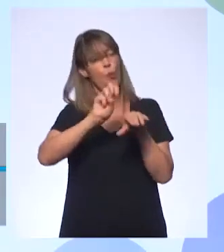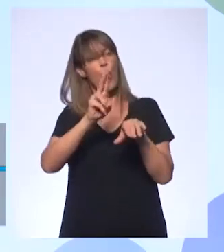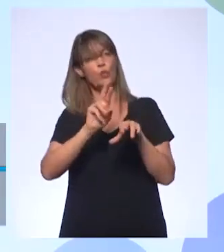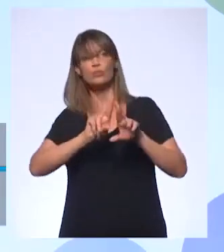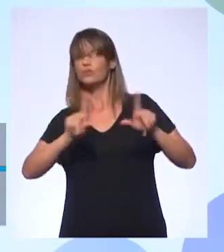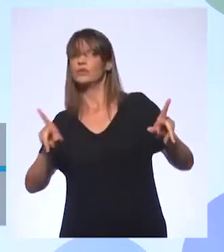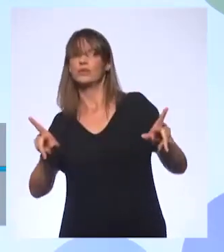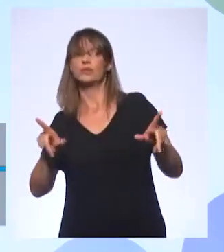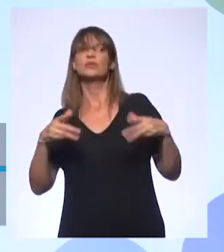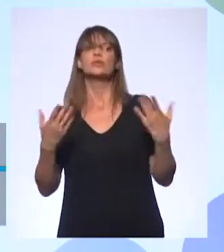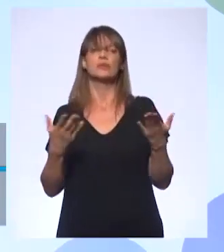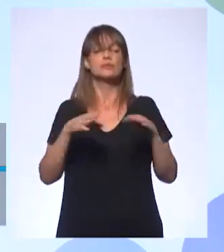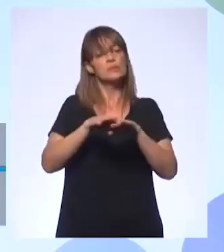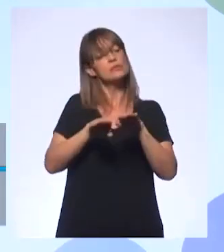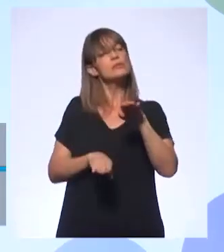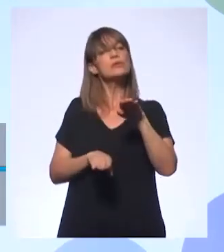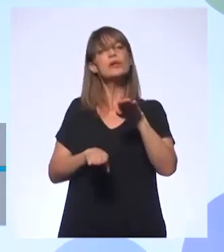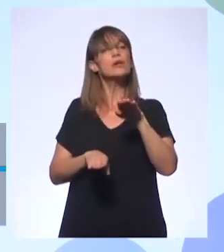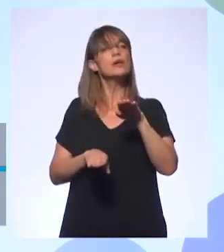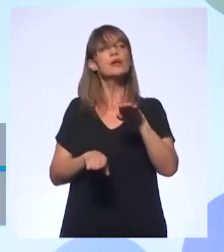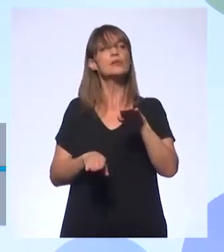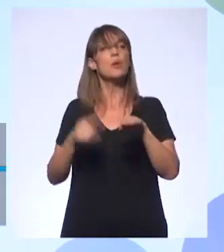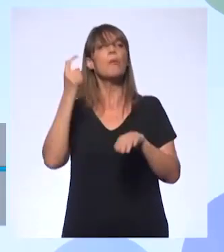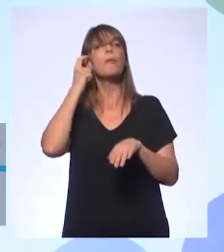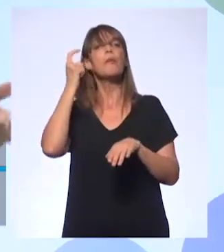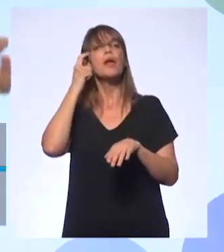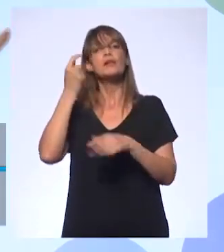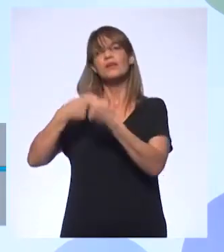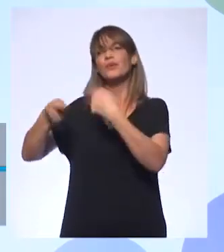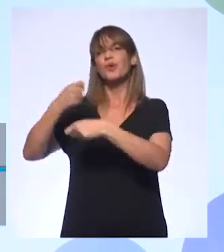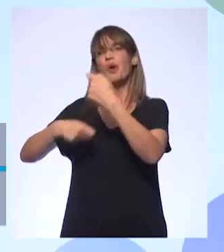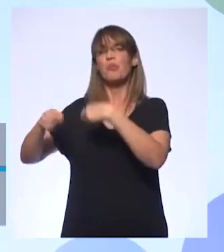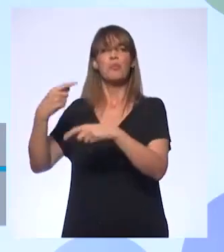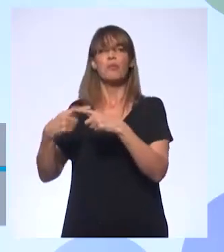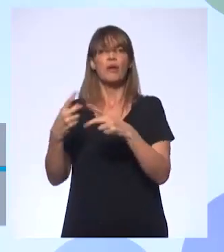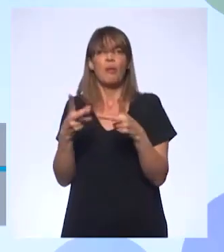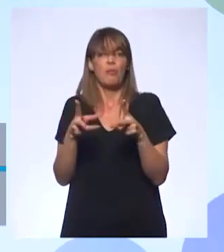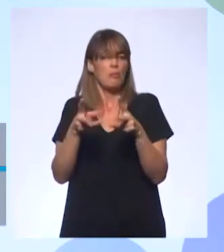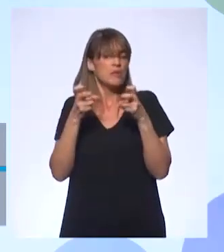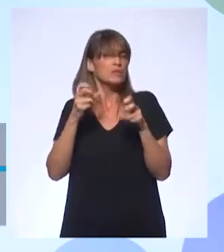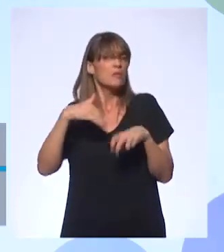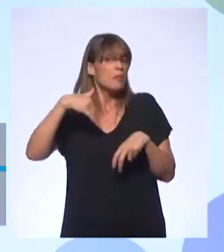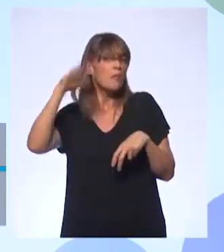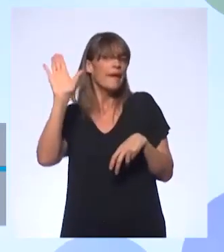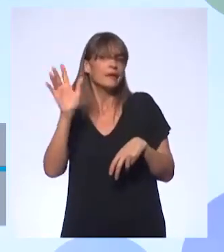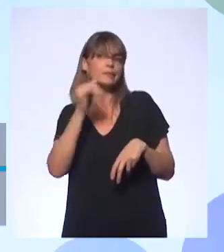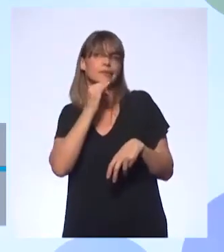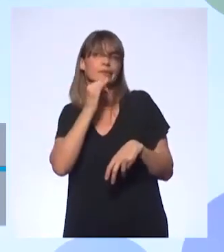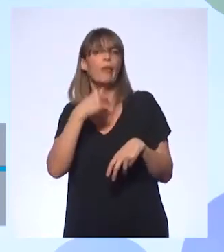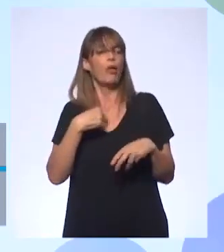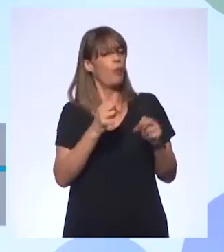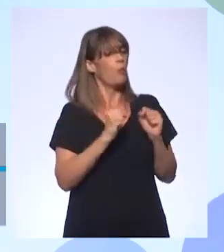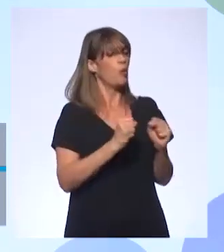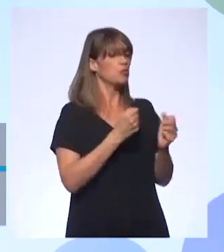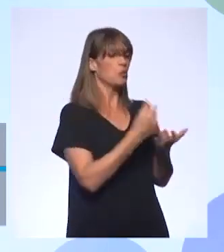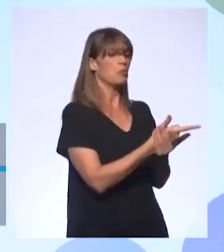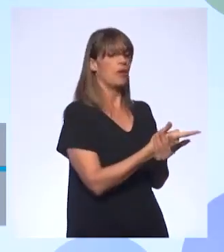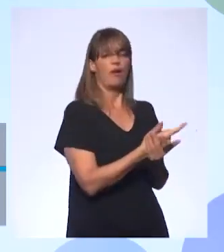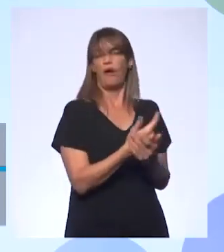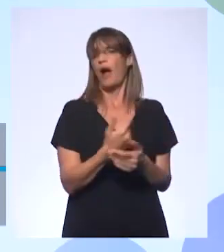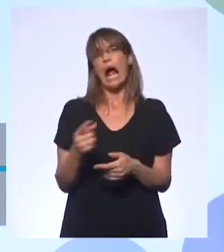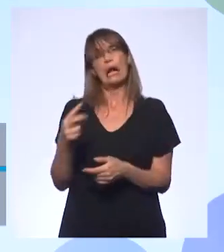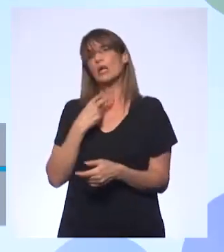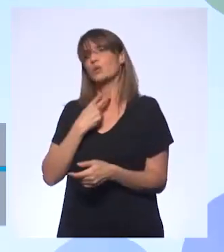na verdade, a gente acaba vinculando muito mais o econômico porque é o mais visível, né? É mais visível aquela questão, eu posso ter isso ou não posso ter isso. Eu